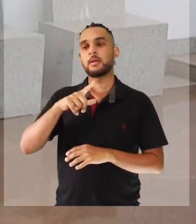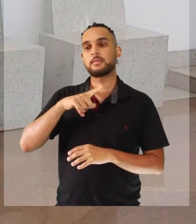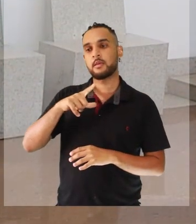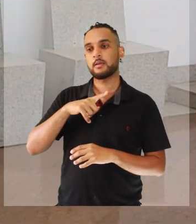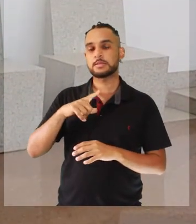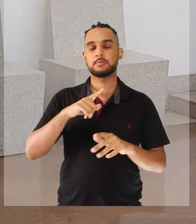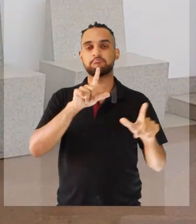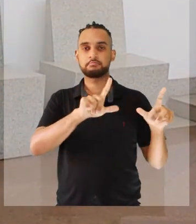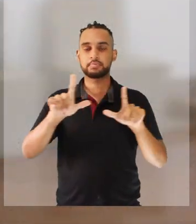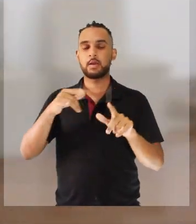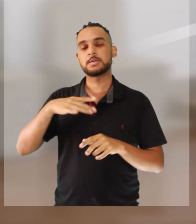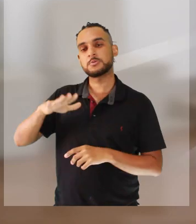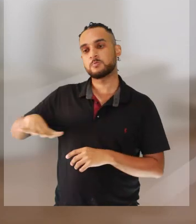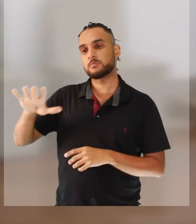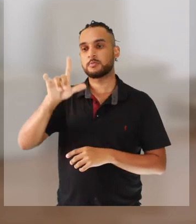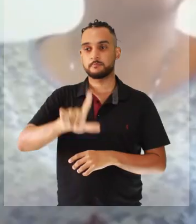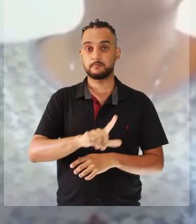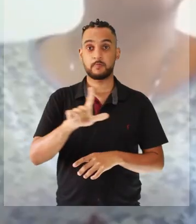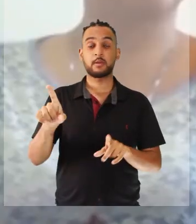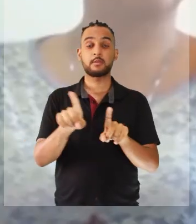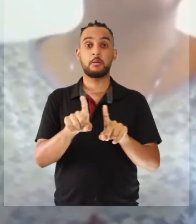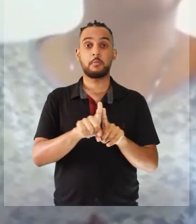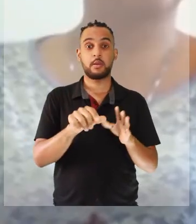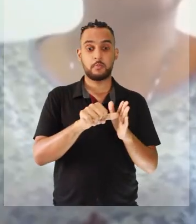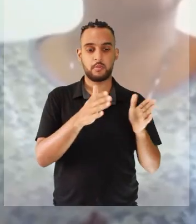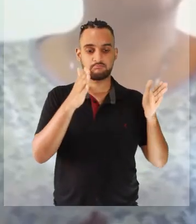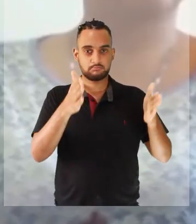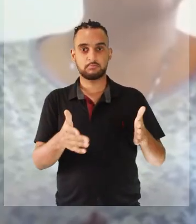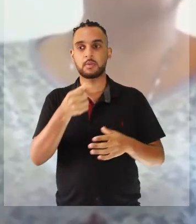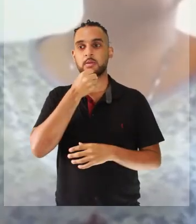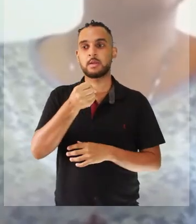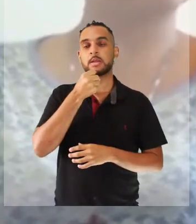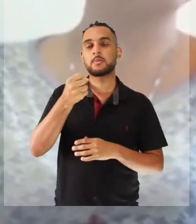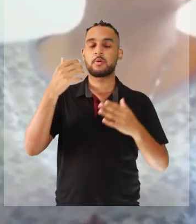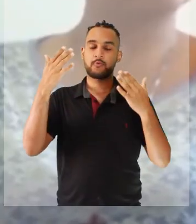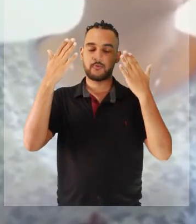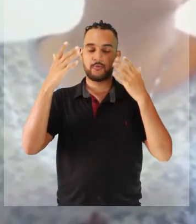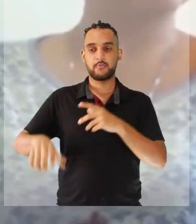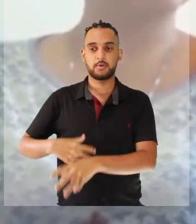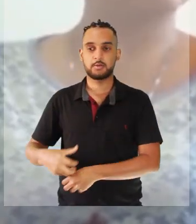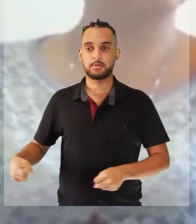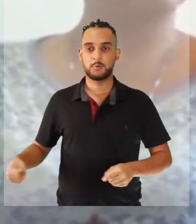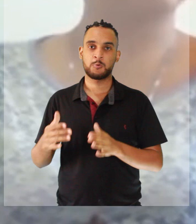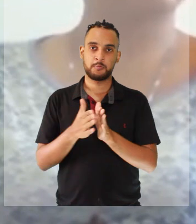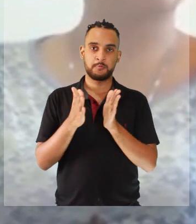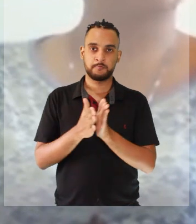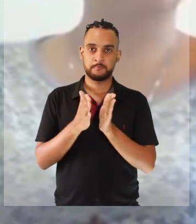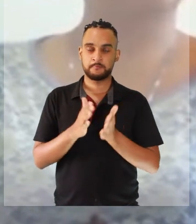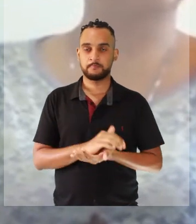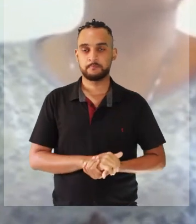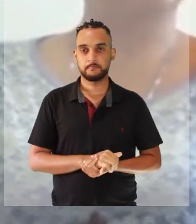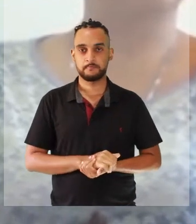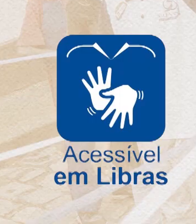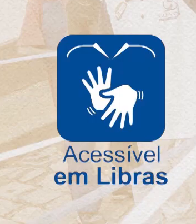primeiro episódio da série Espaços Litúrgicos e ainda acompanha a primeira parte da entrevista com as irmãs franciscanas